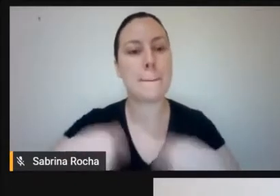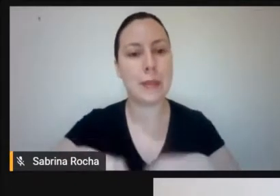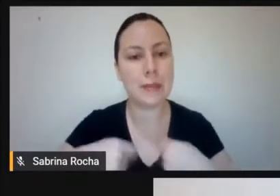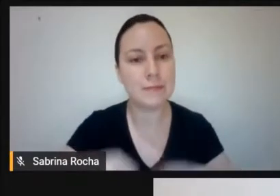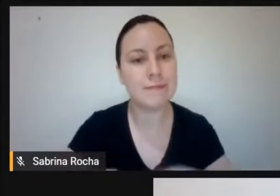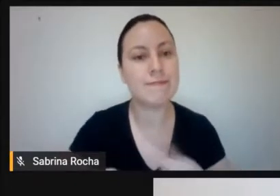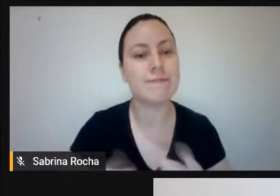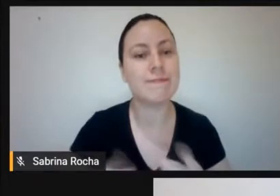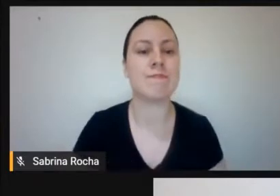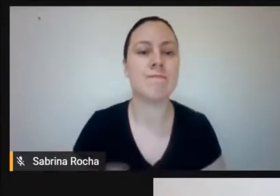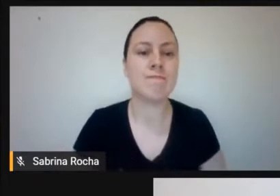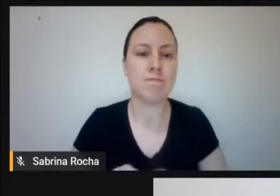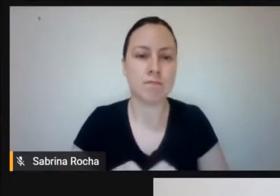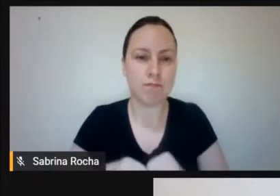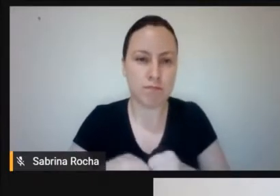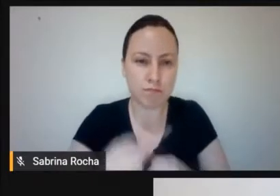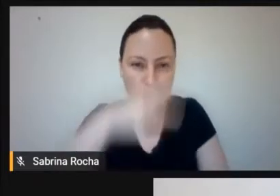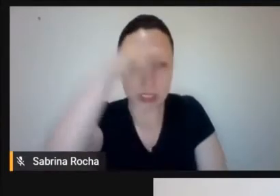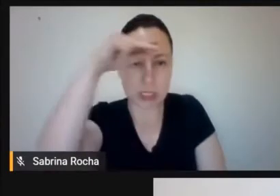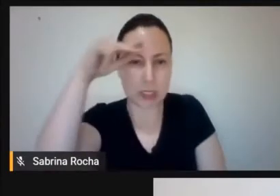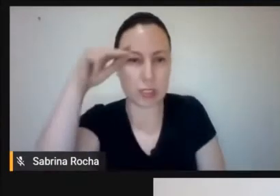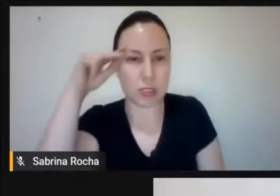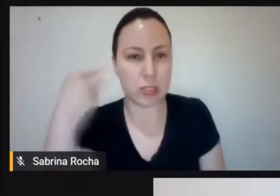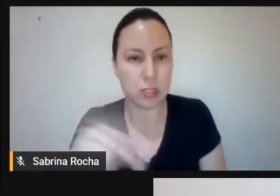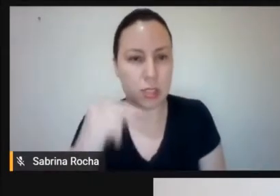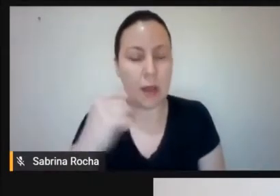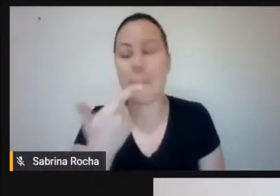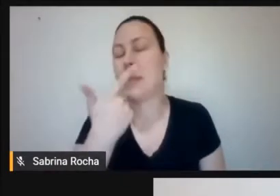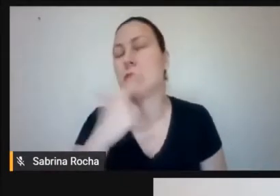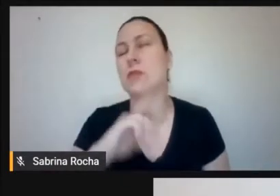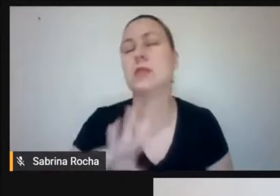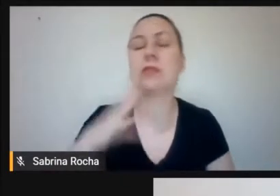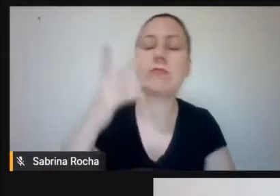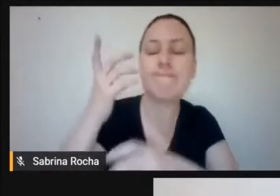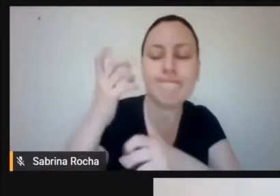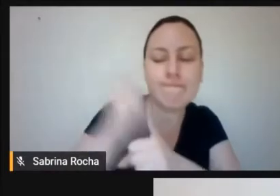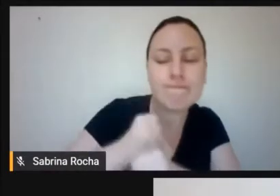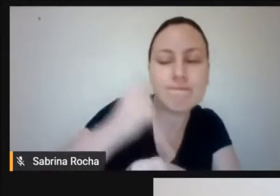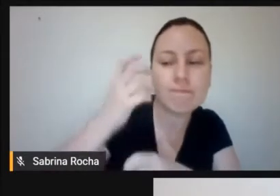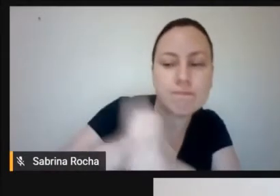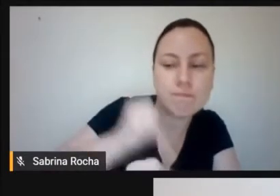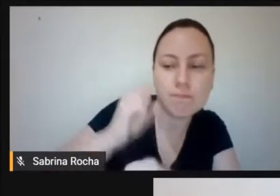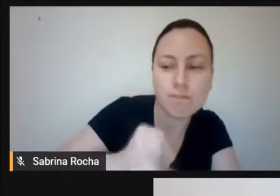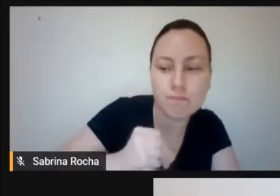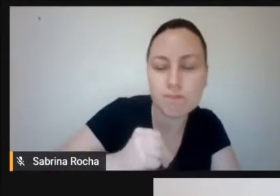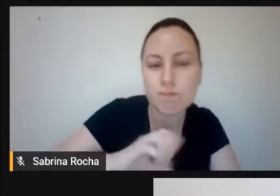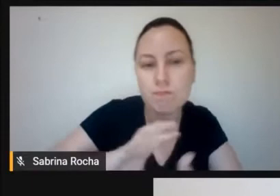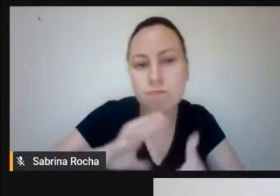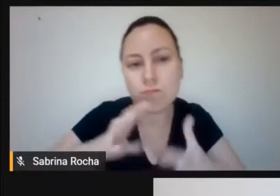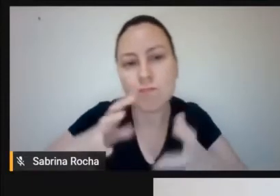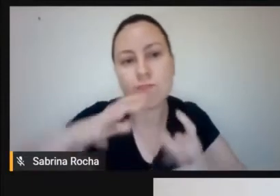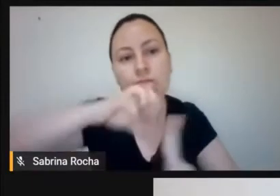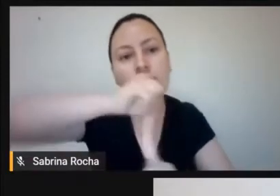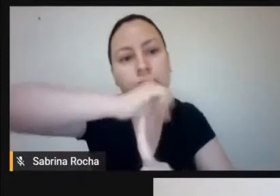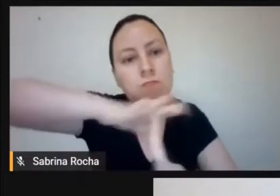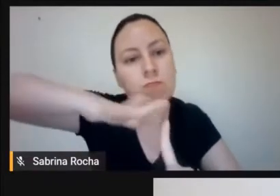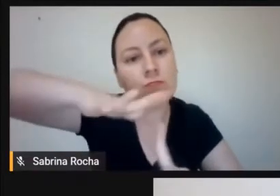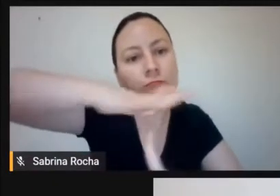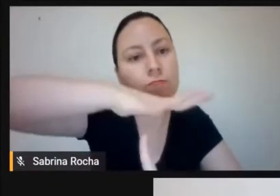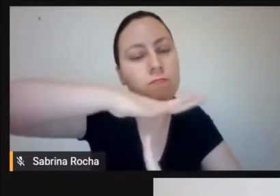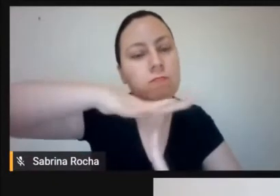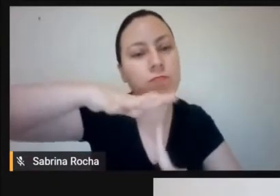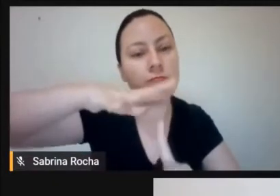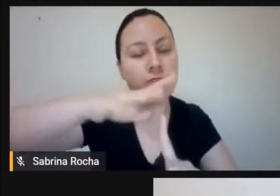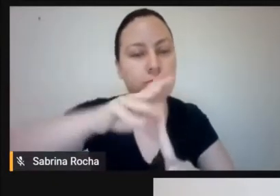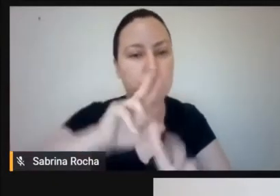imprevisto para a gente poder reconstituir de alguma maneira esse comum entre nós,